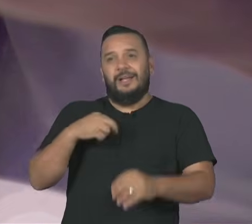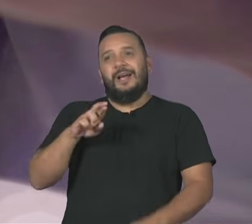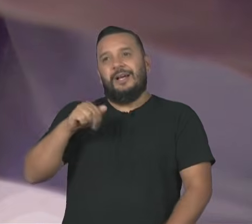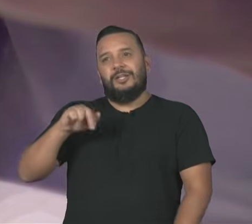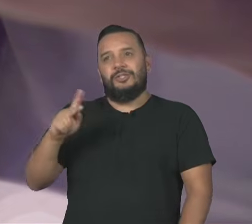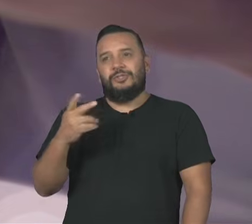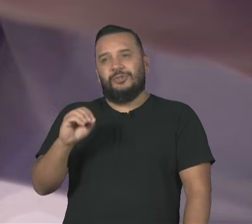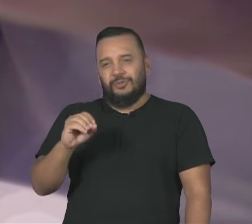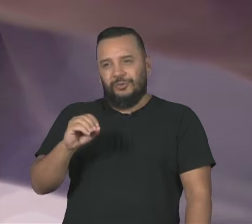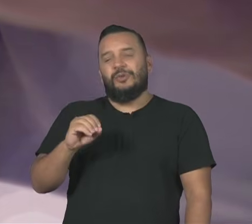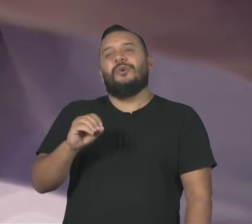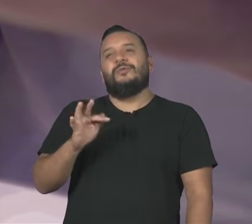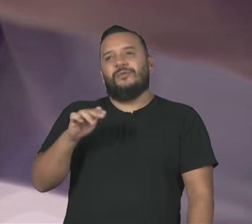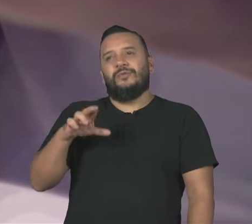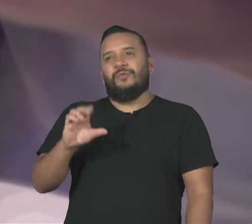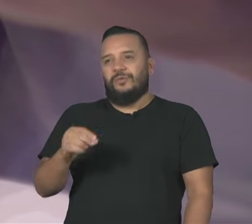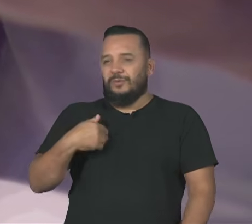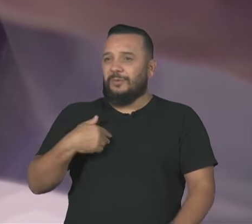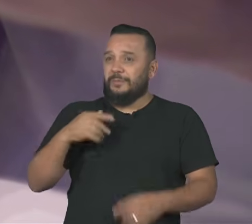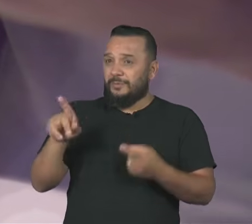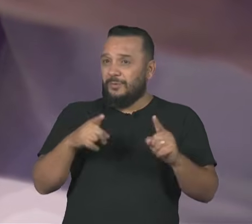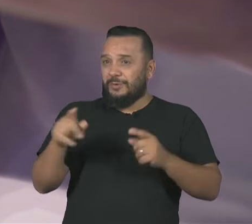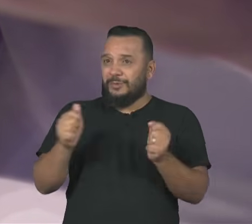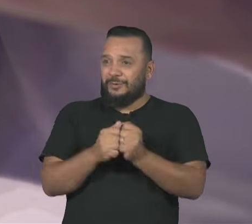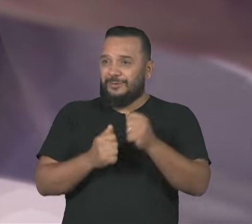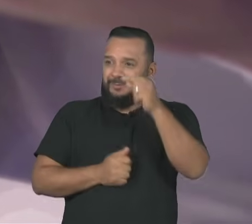Minha música com Gilberto Gil, quem diria, meu Deus.